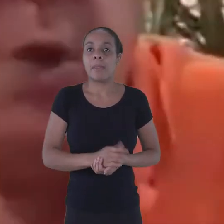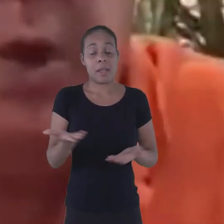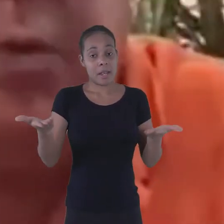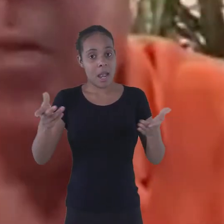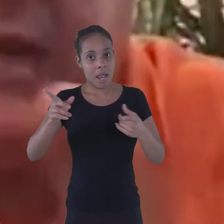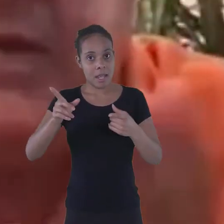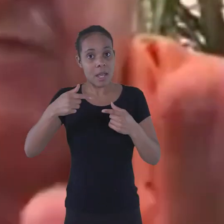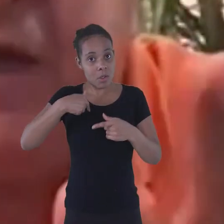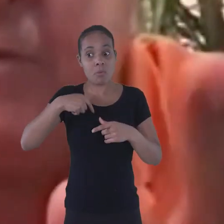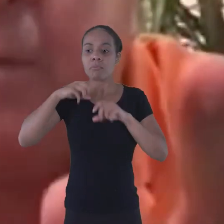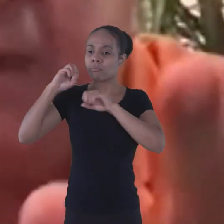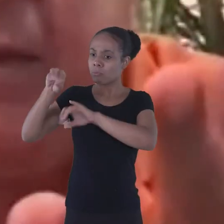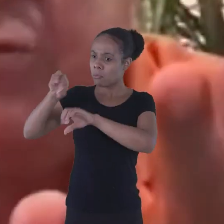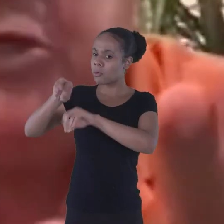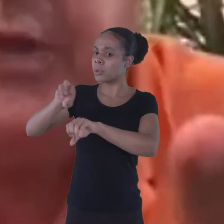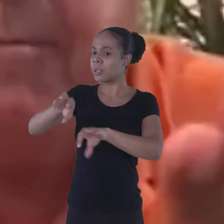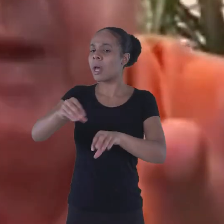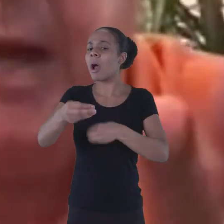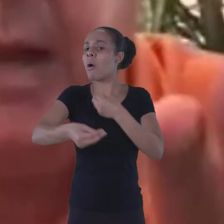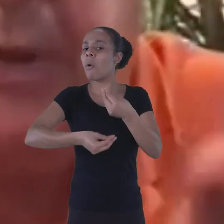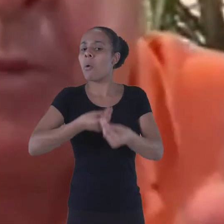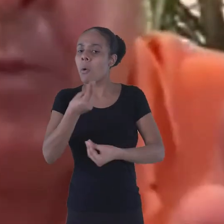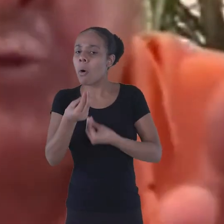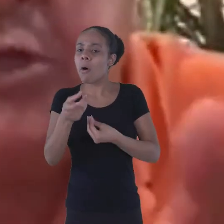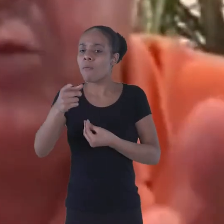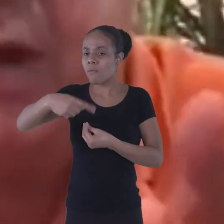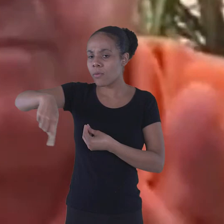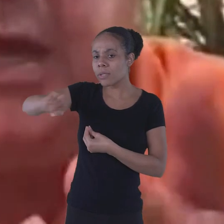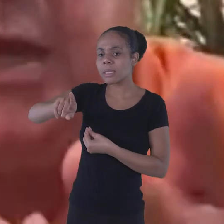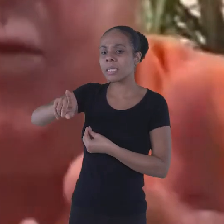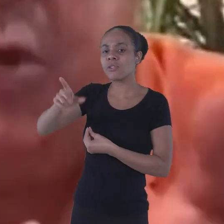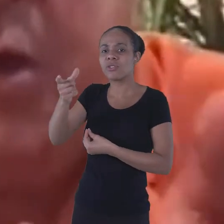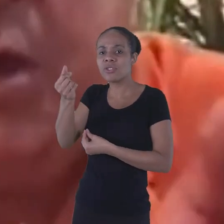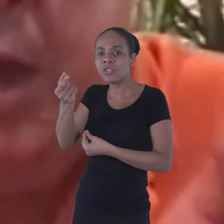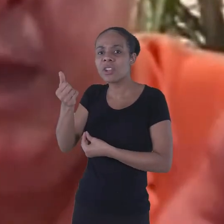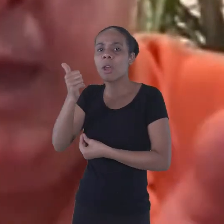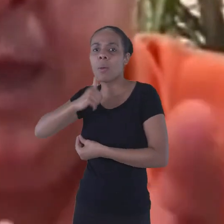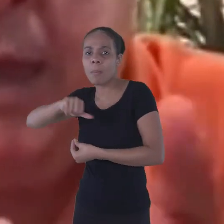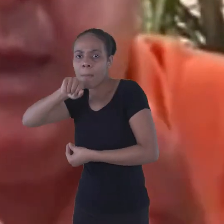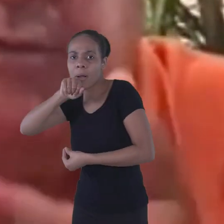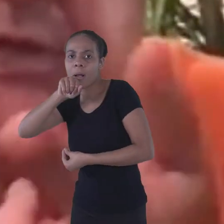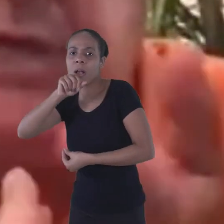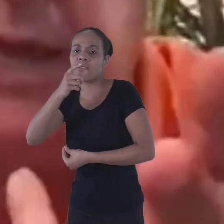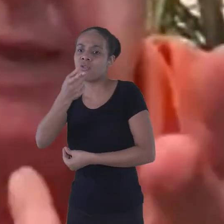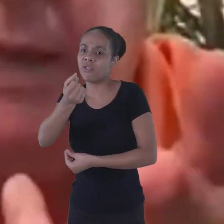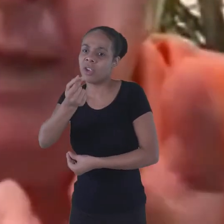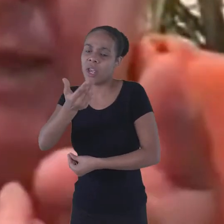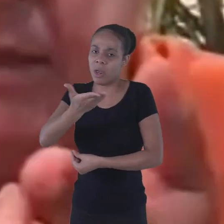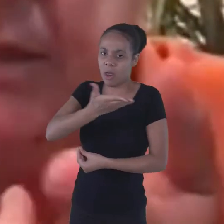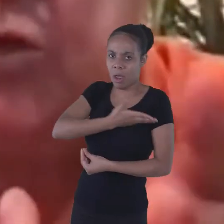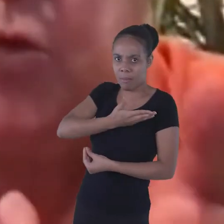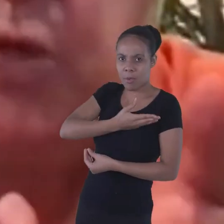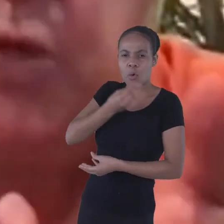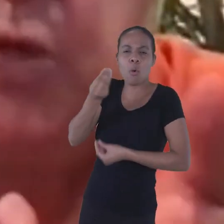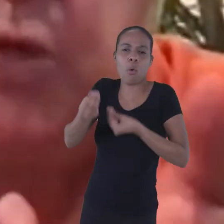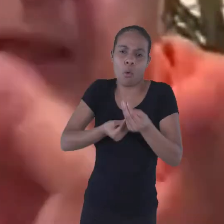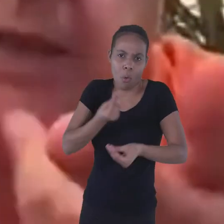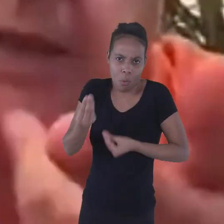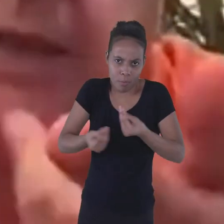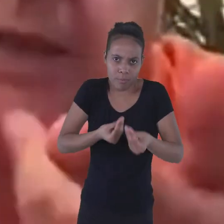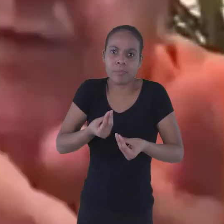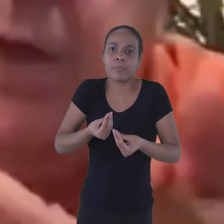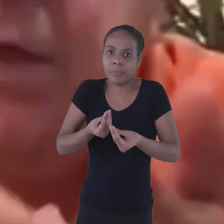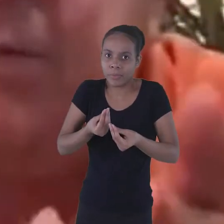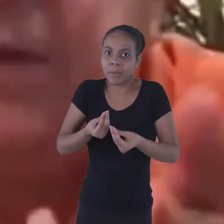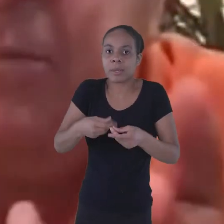tudo. Como é que você faz para pegar um dinheiro da mãe, para tomar um dinheiro de um amigo, quem você tem que escolher para ser